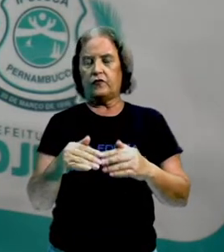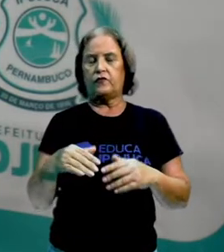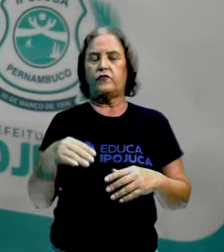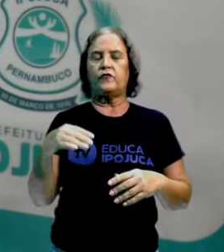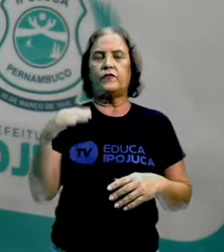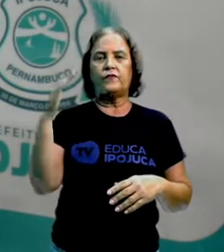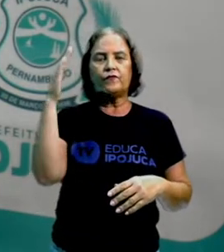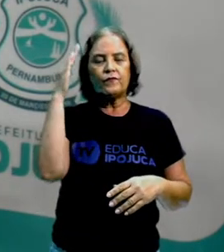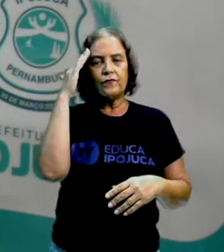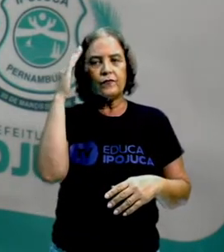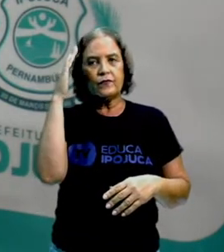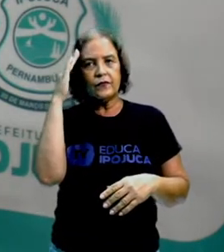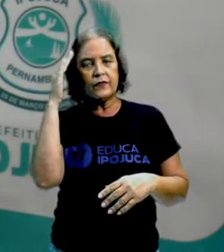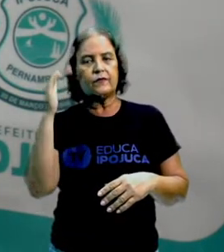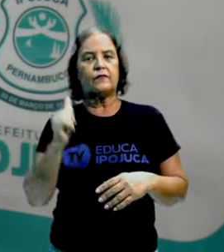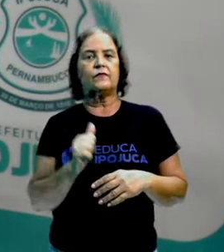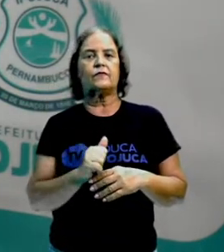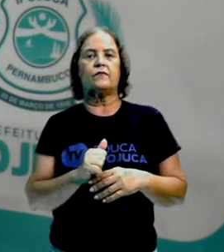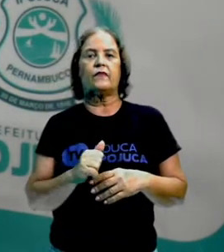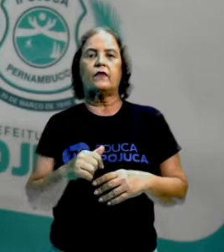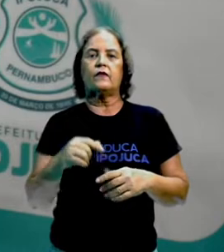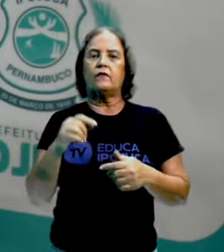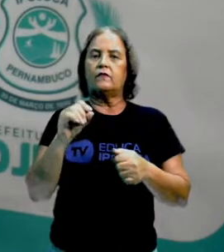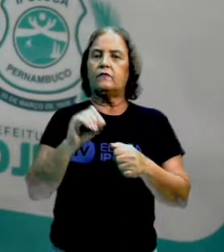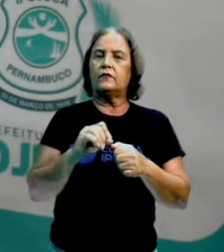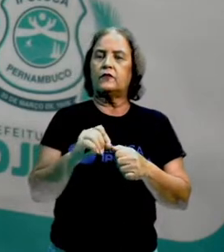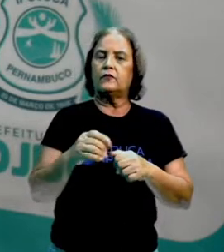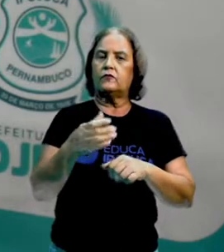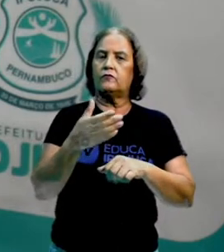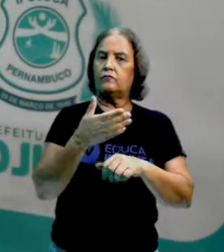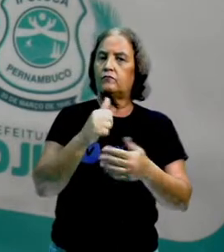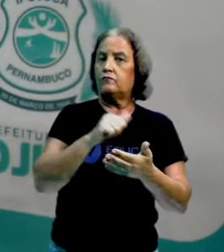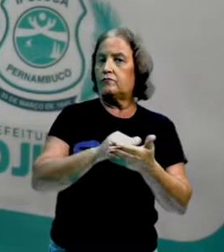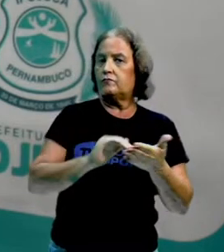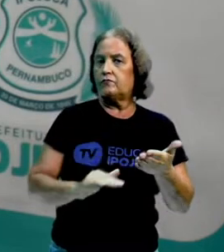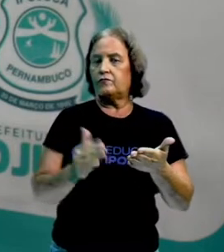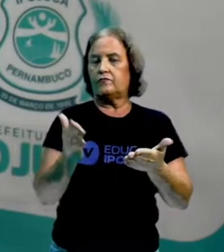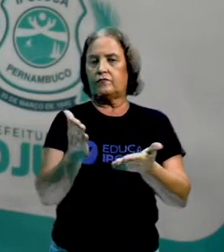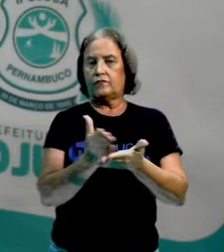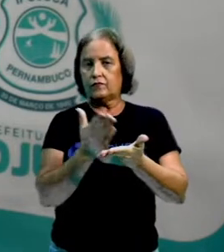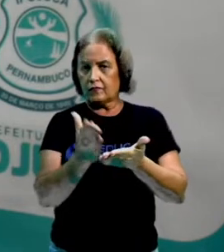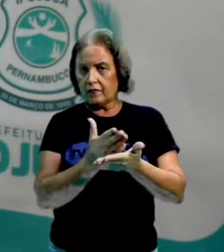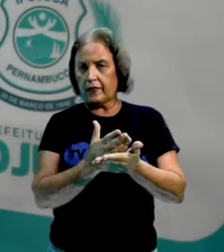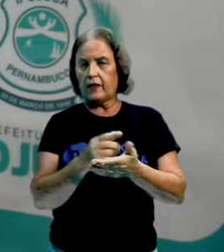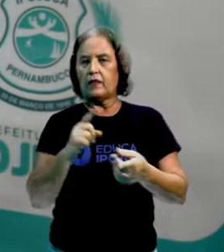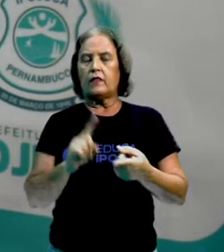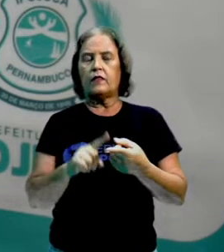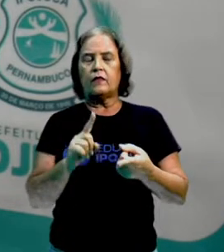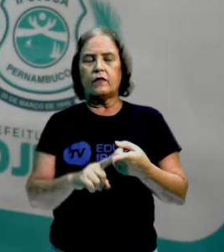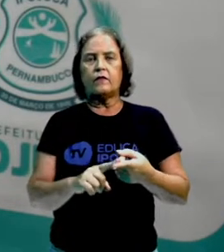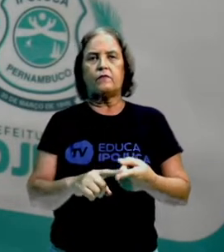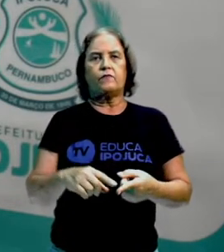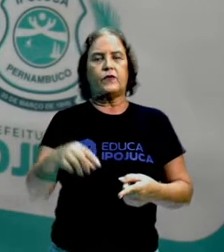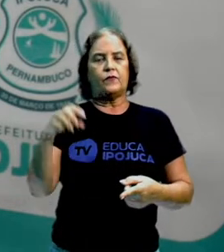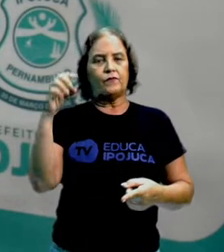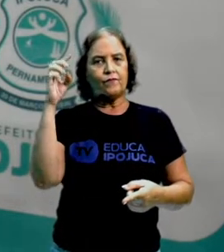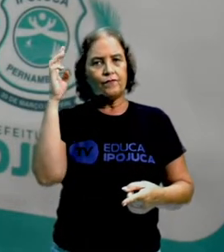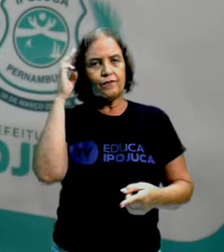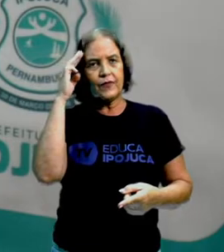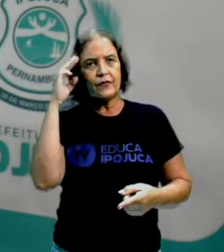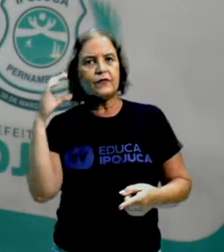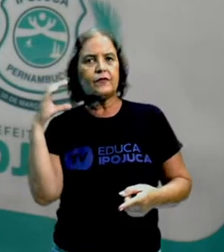raciocinar, tanto fazendo exercício no seu caderno, como pensando rápido, tentando ter um raciocínio mais